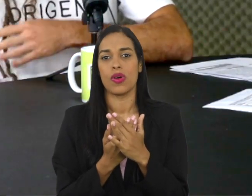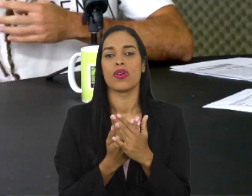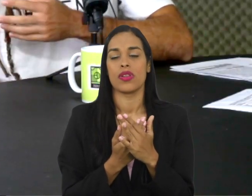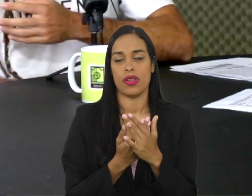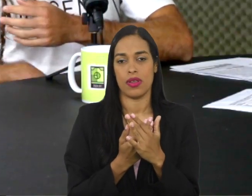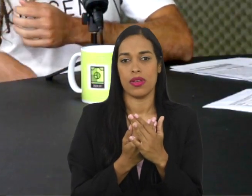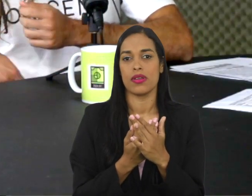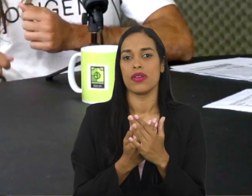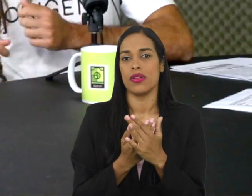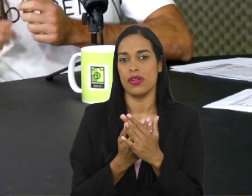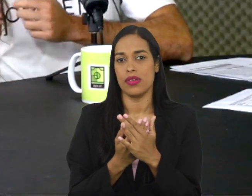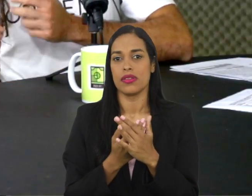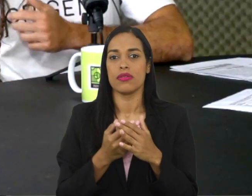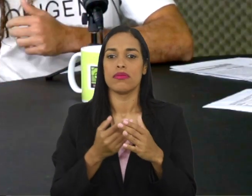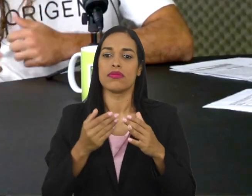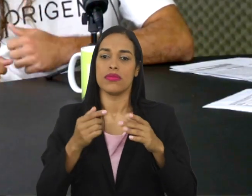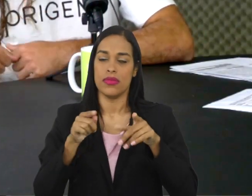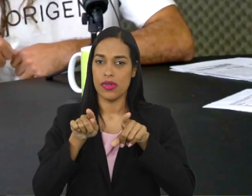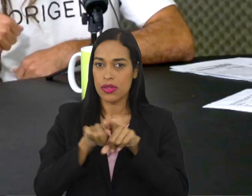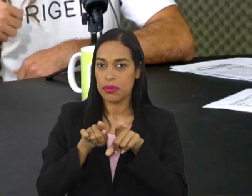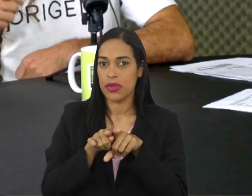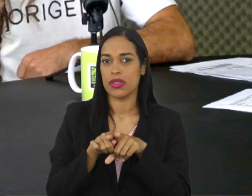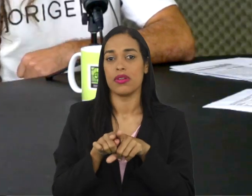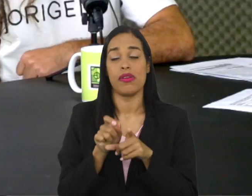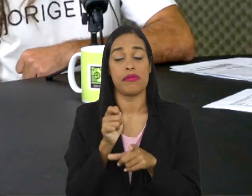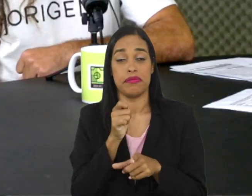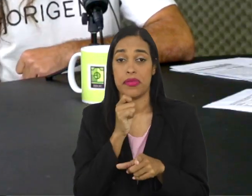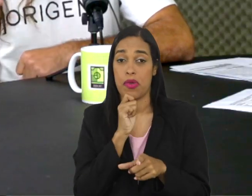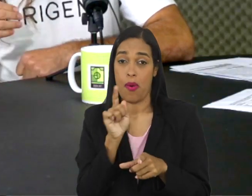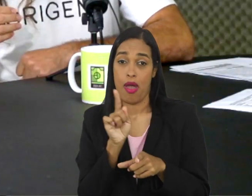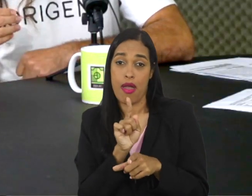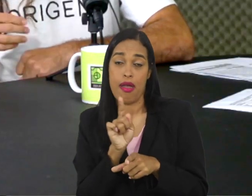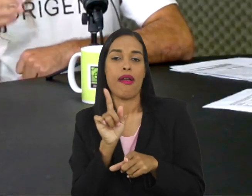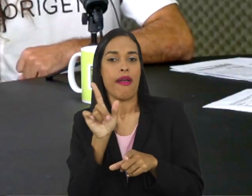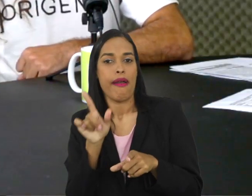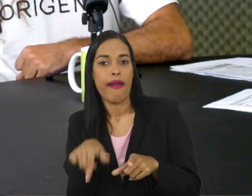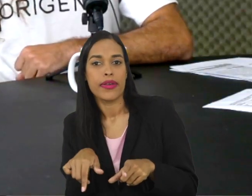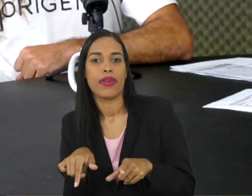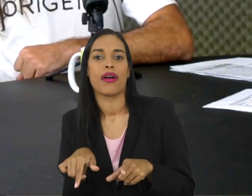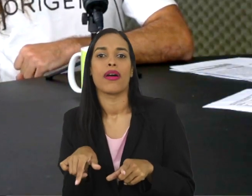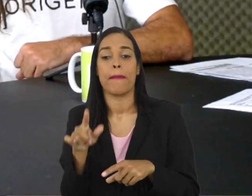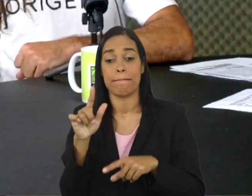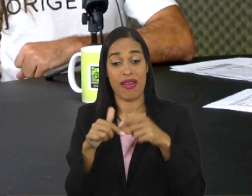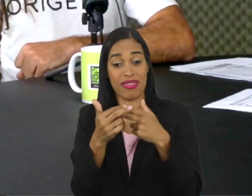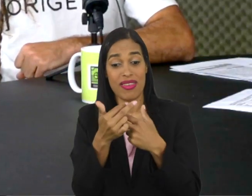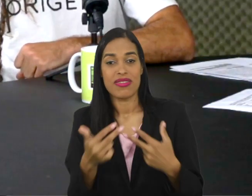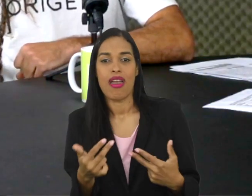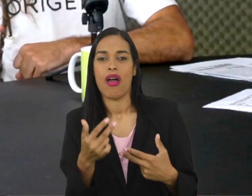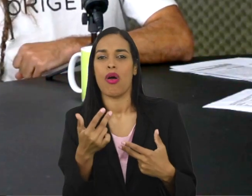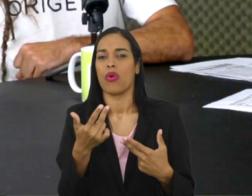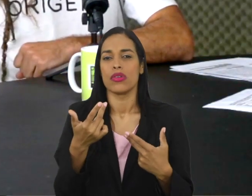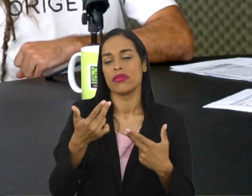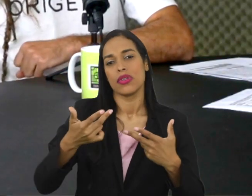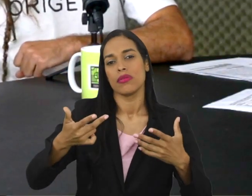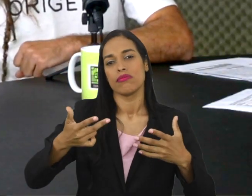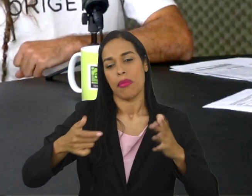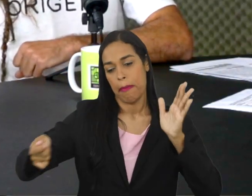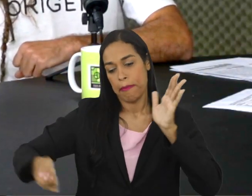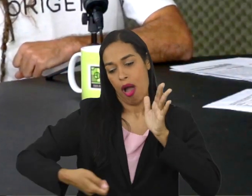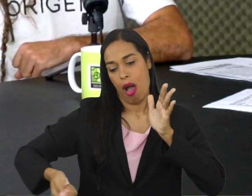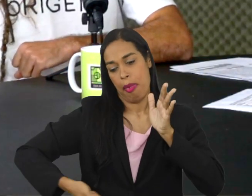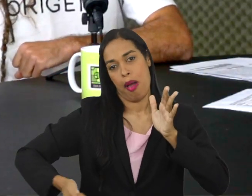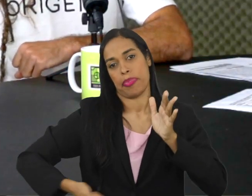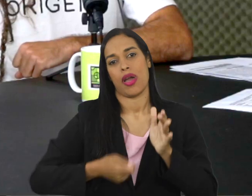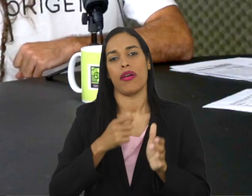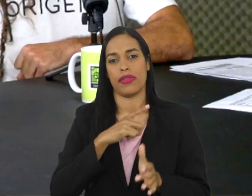quebrados, ou pelo menos parcialmente quebrados, não eram instrumentos, eram instrumentos de banda marcial, que isso